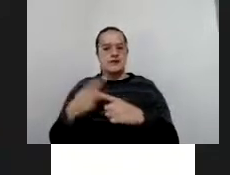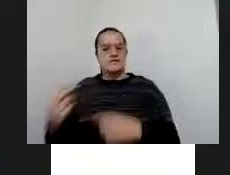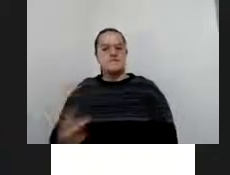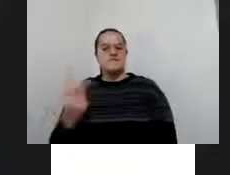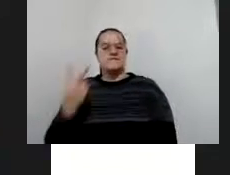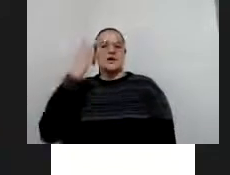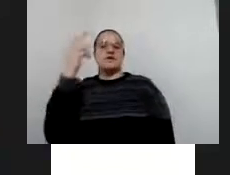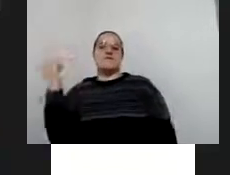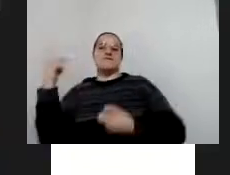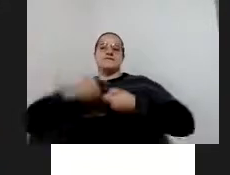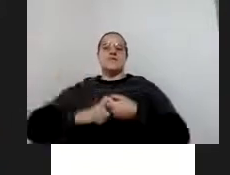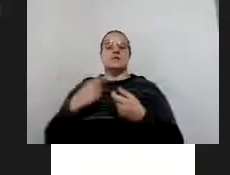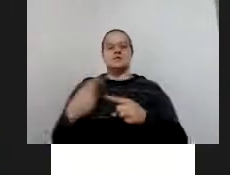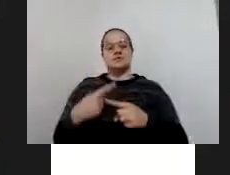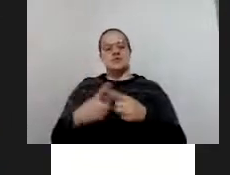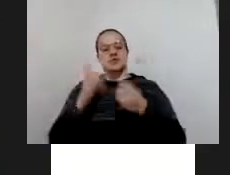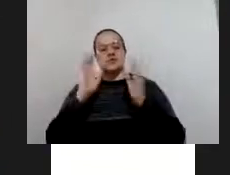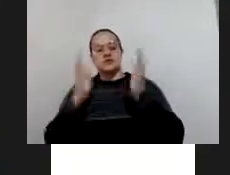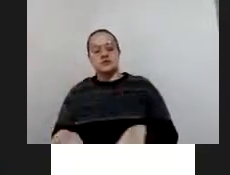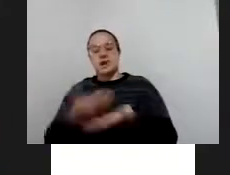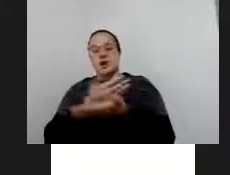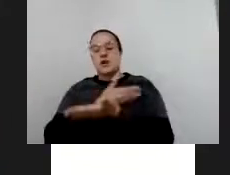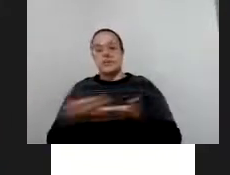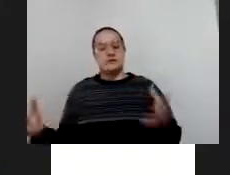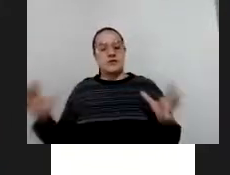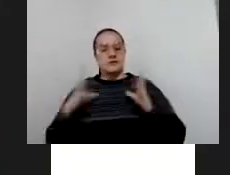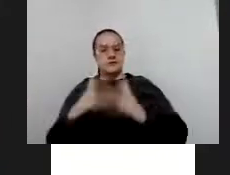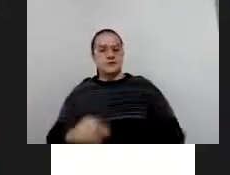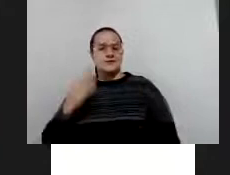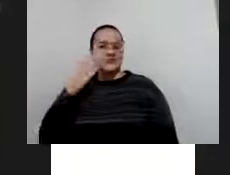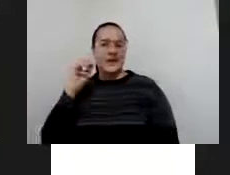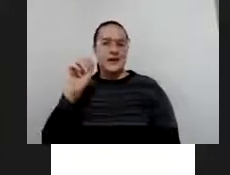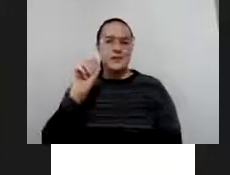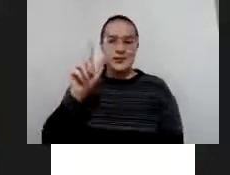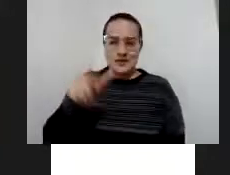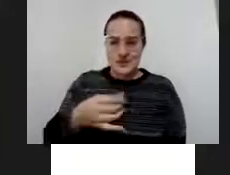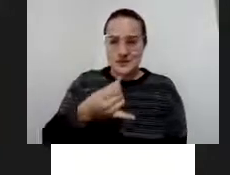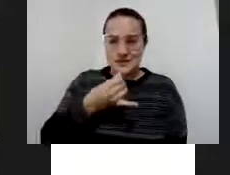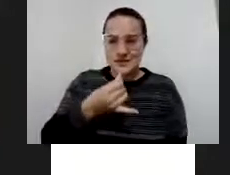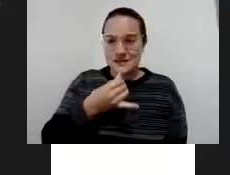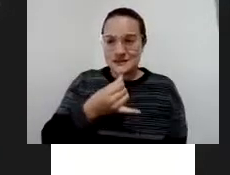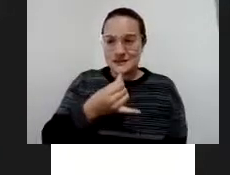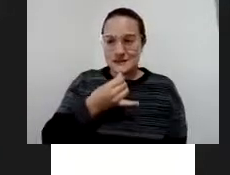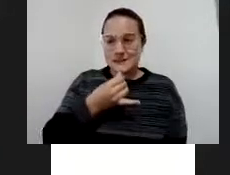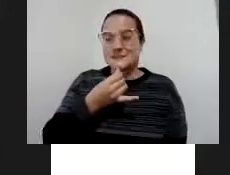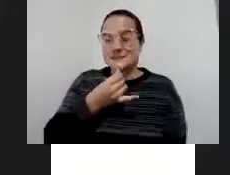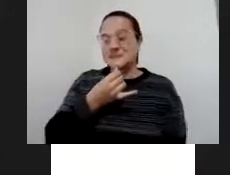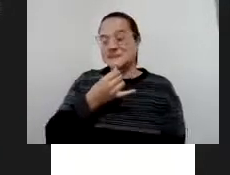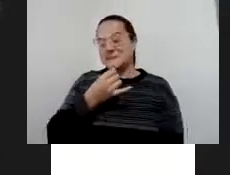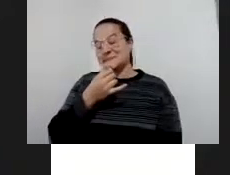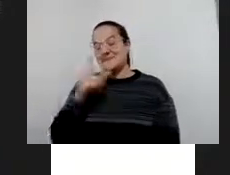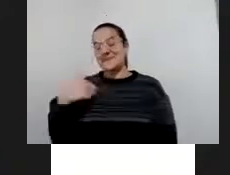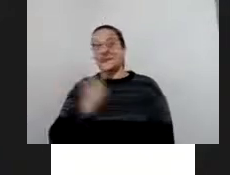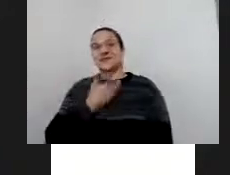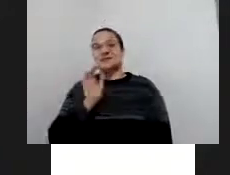ficar praticamente invisíveis. E sabe o que é mais triste? Que eu já notei até trabalho feito igual. Nós estamos ficando aqui anestesiados, é como